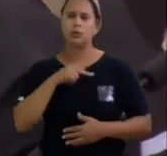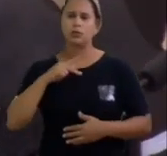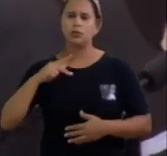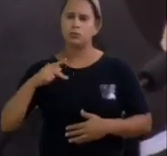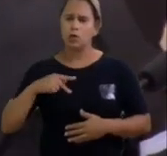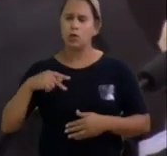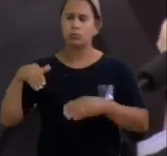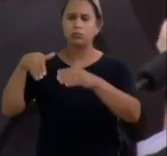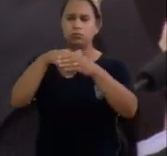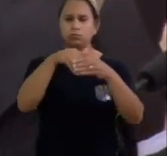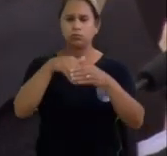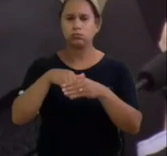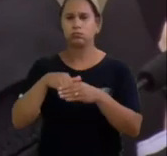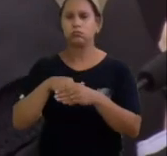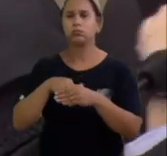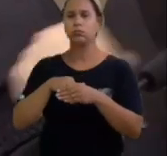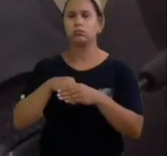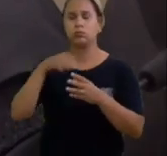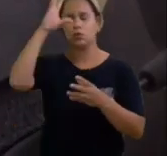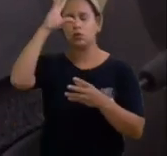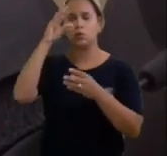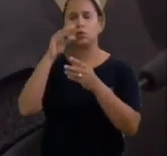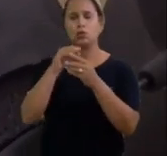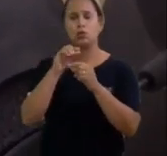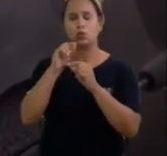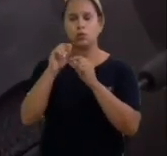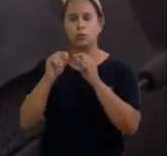montante. E